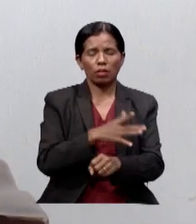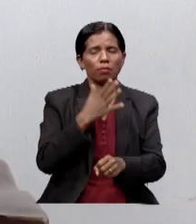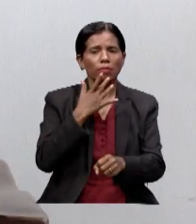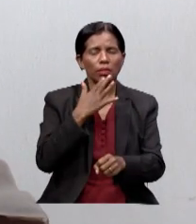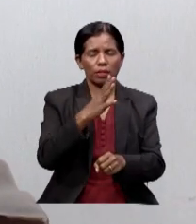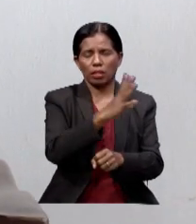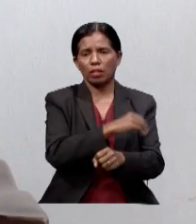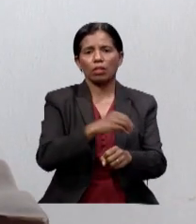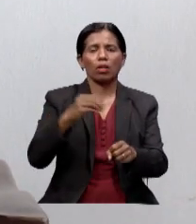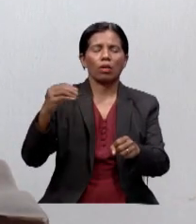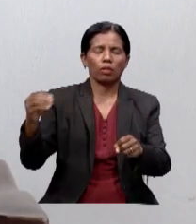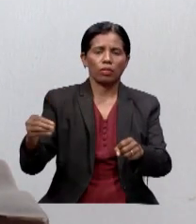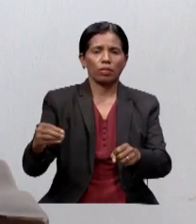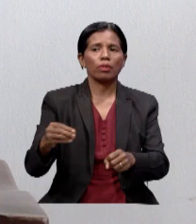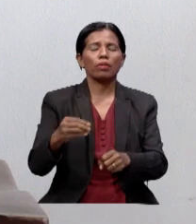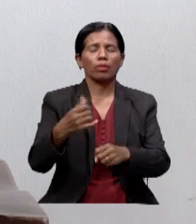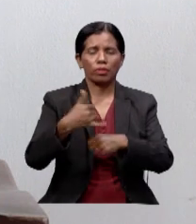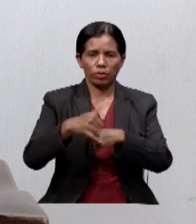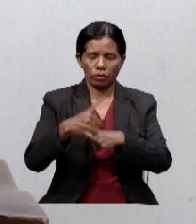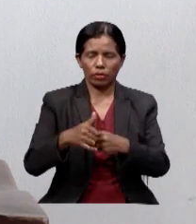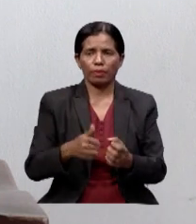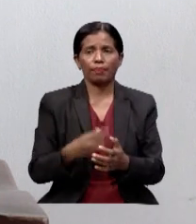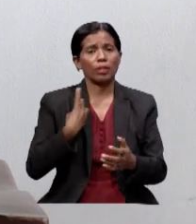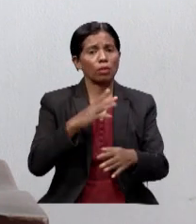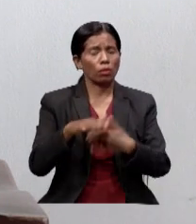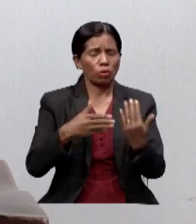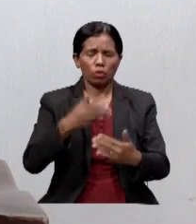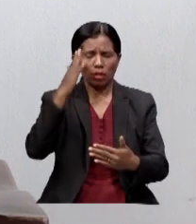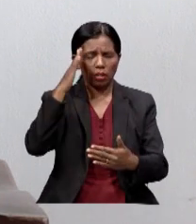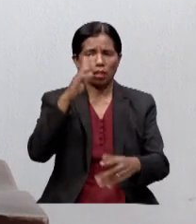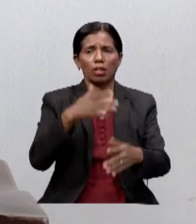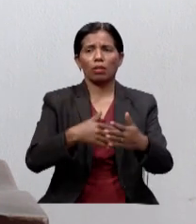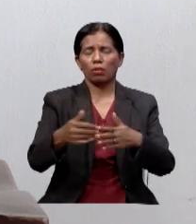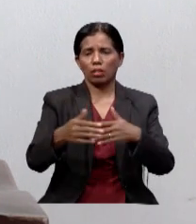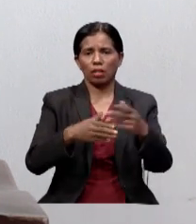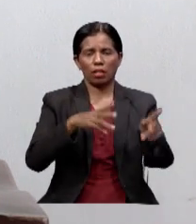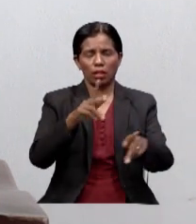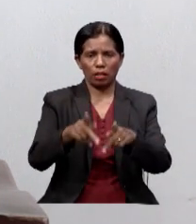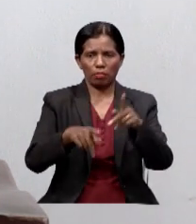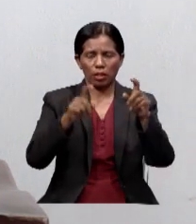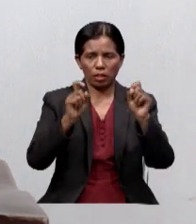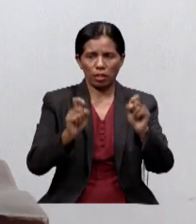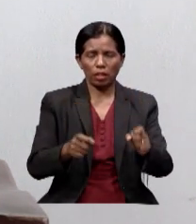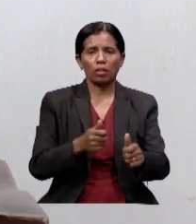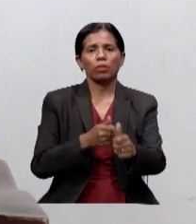bebidas açucaradas. Então tá tendo kata qualquer cidadão tem que submeter ba